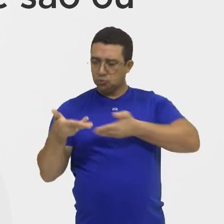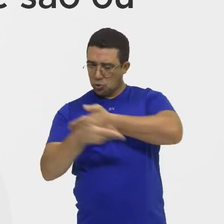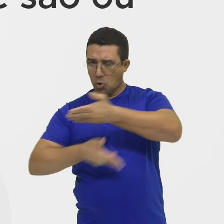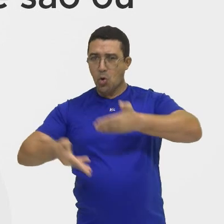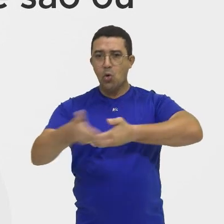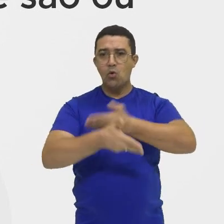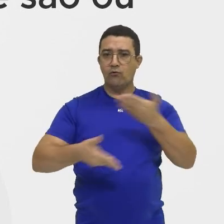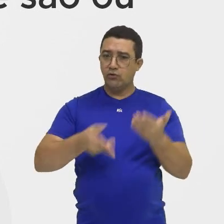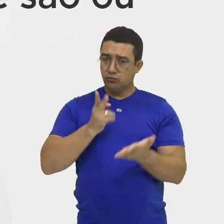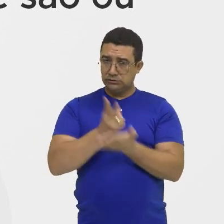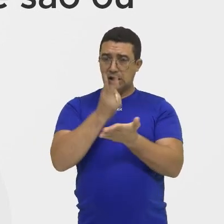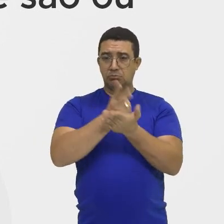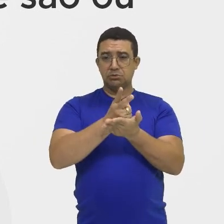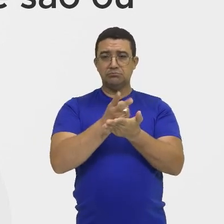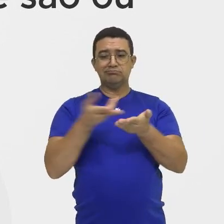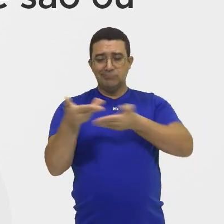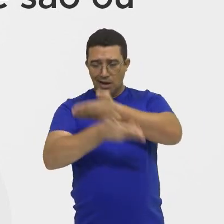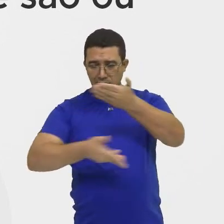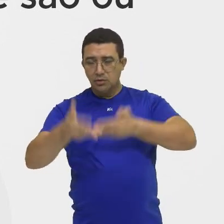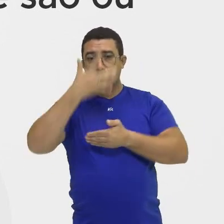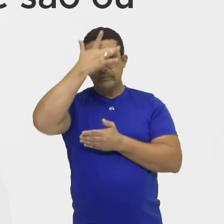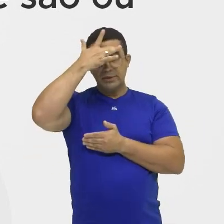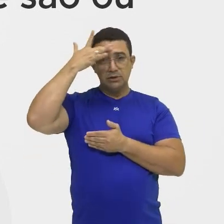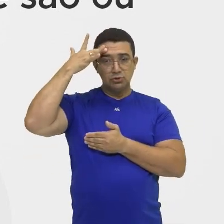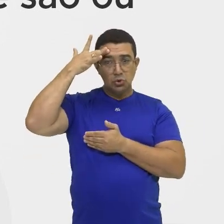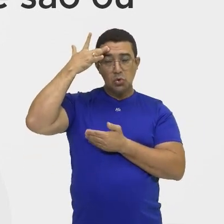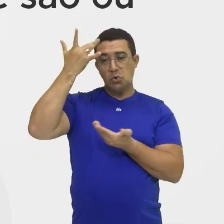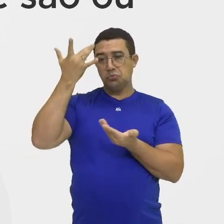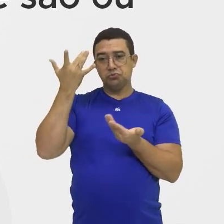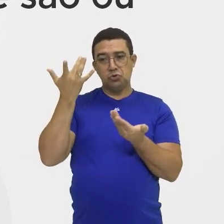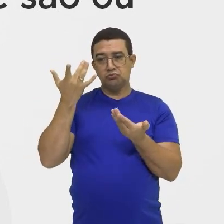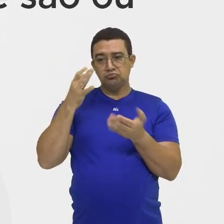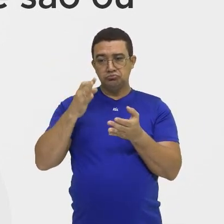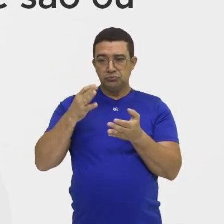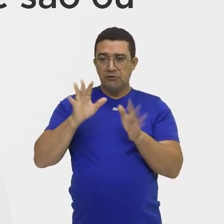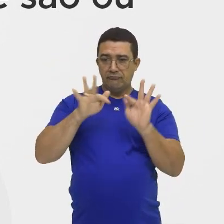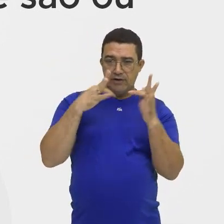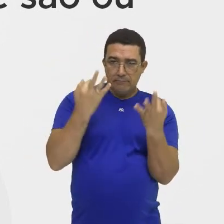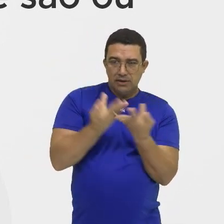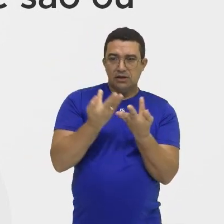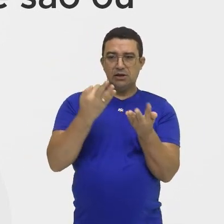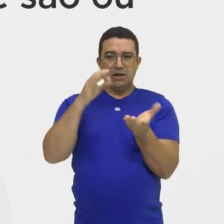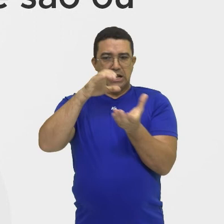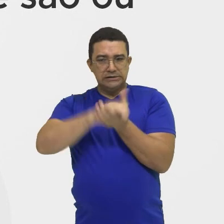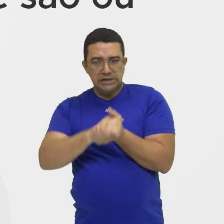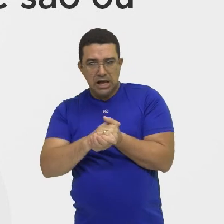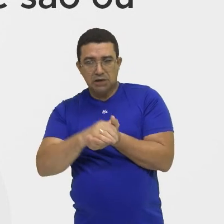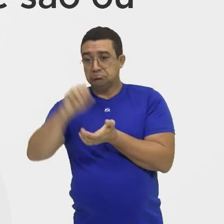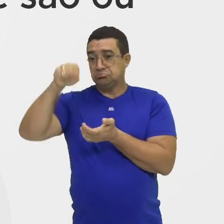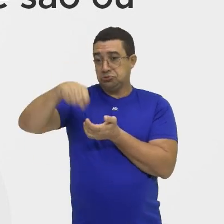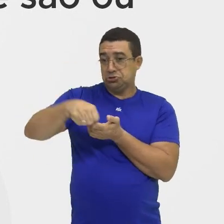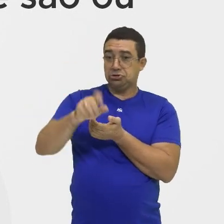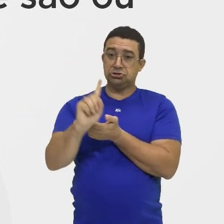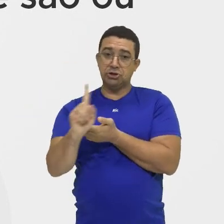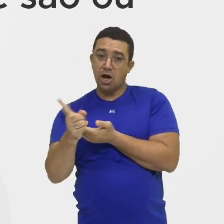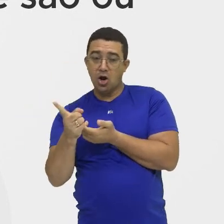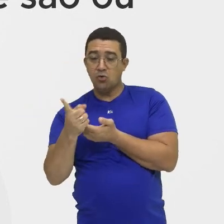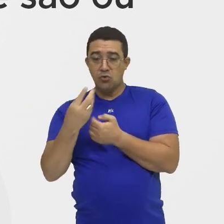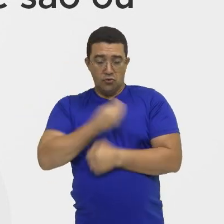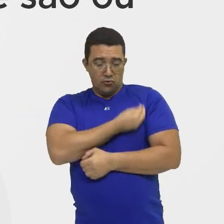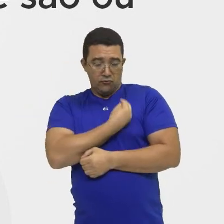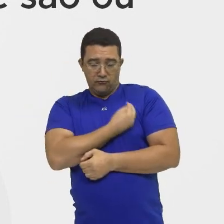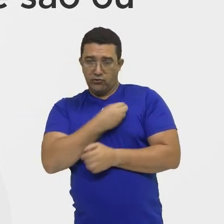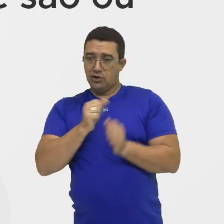convívio permanente de pessoas com ou sem vínculo familiar, que seja casado ou não, que viva junto, inclusive